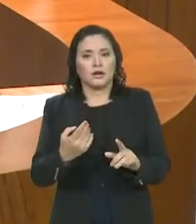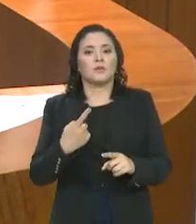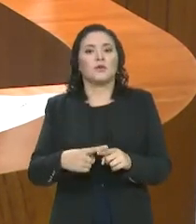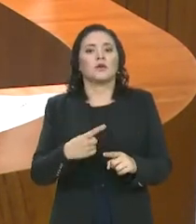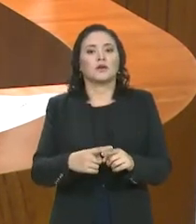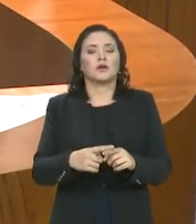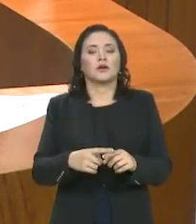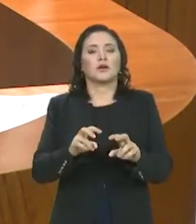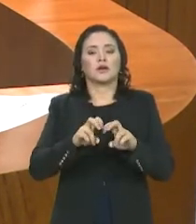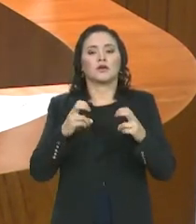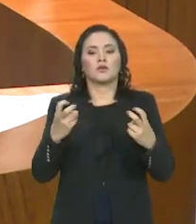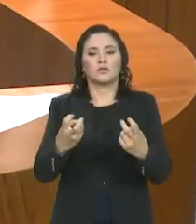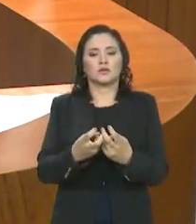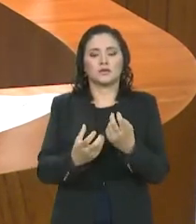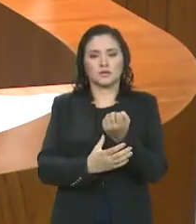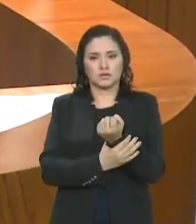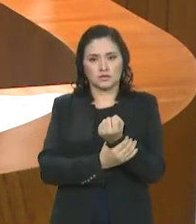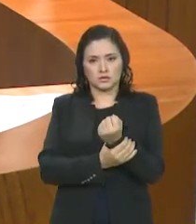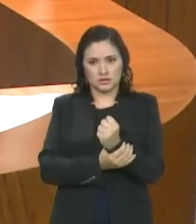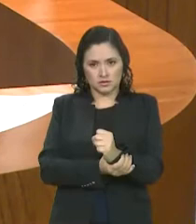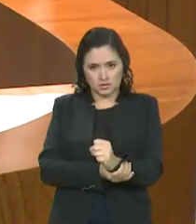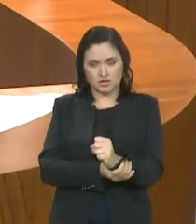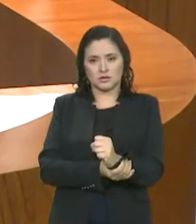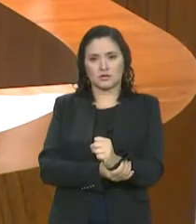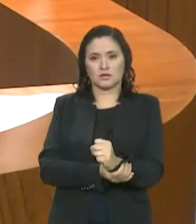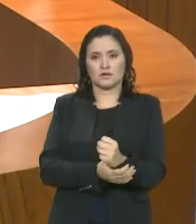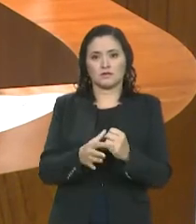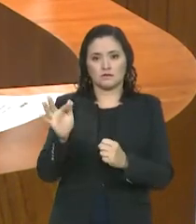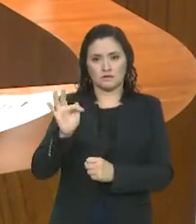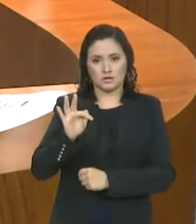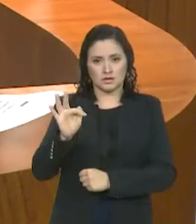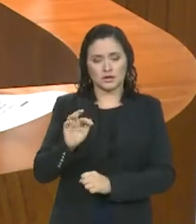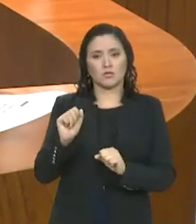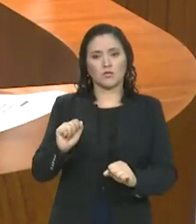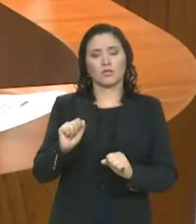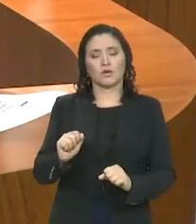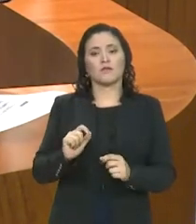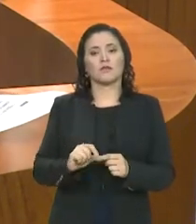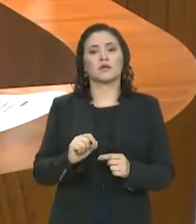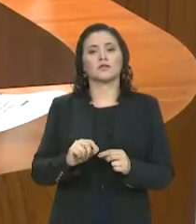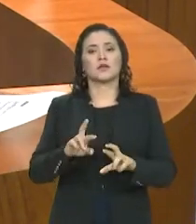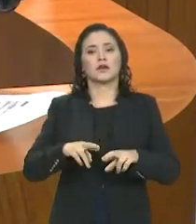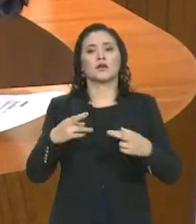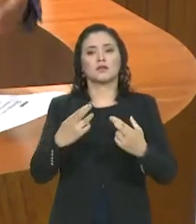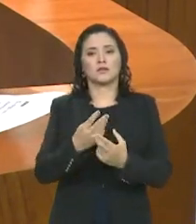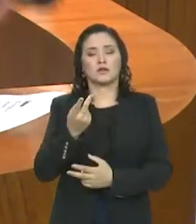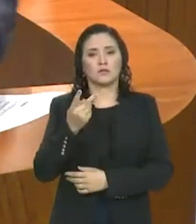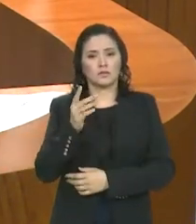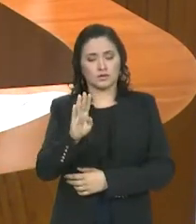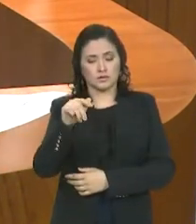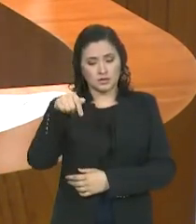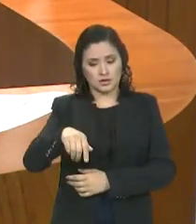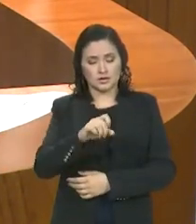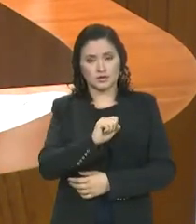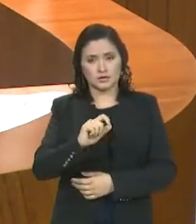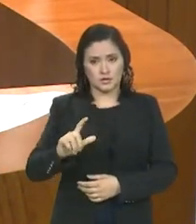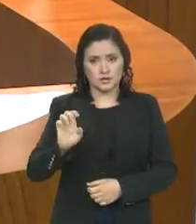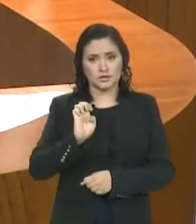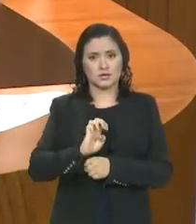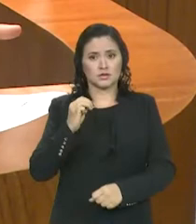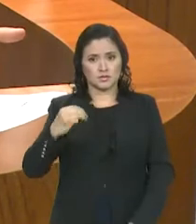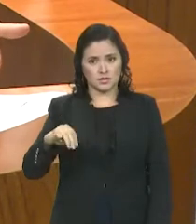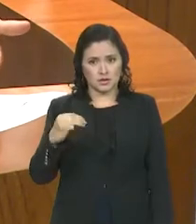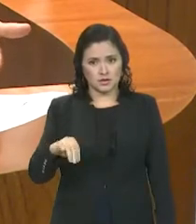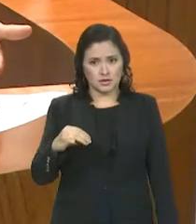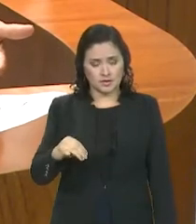Segurança da Câmara Federal possa realizar uma audiência pública em São Luís, no estado do Maranhão.